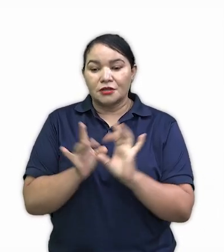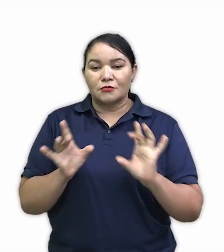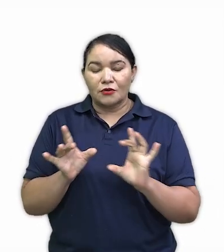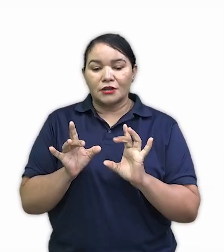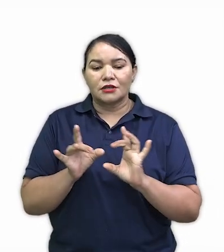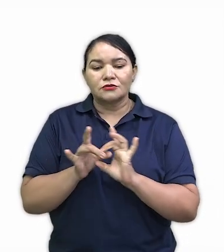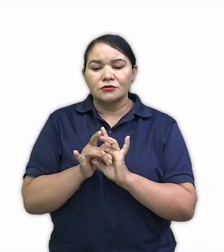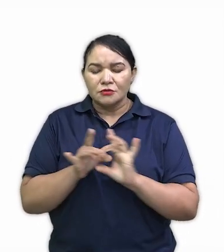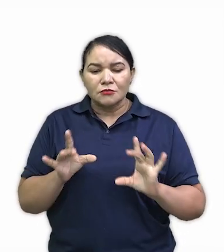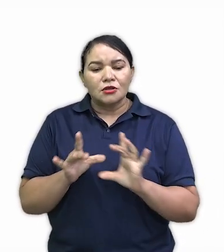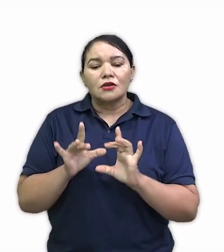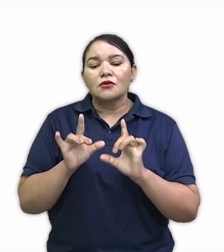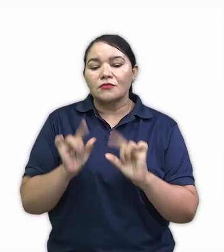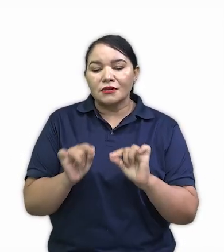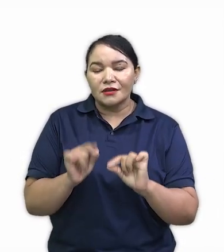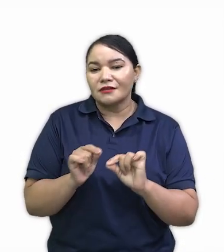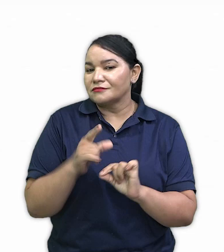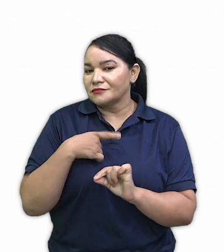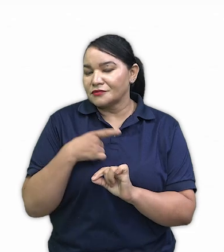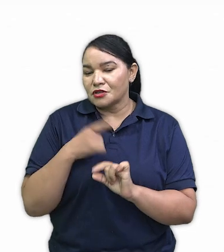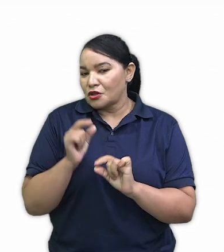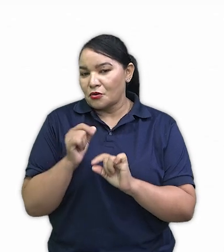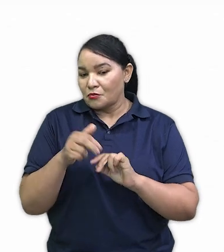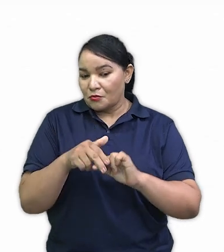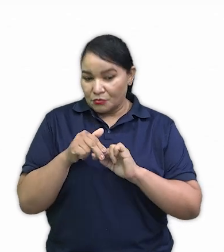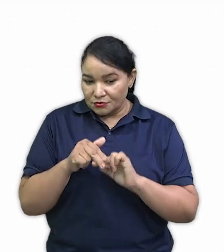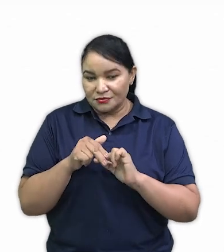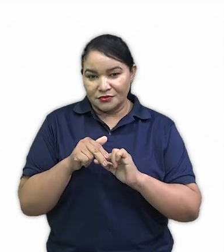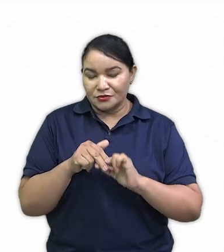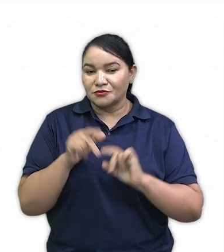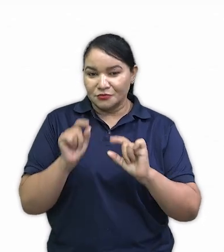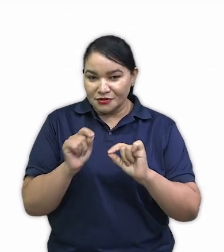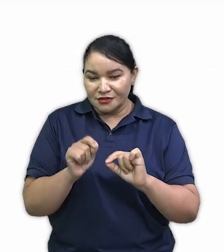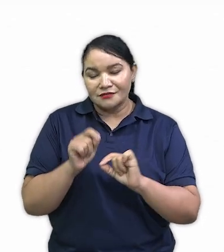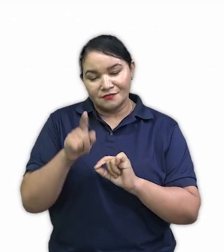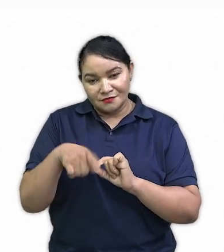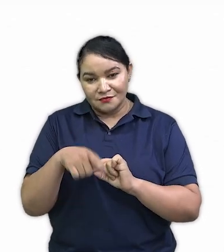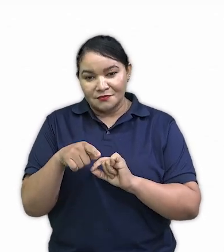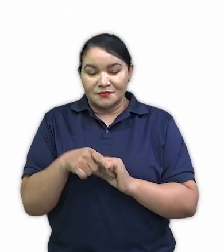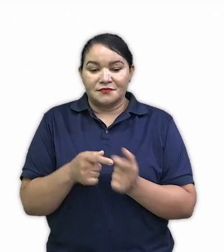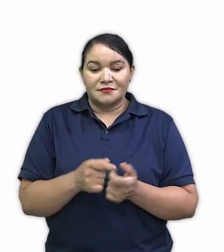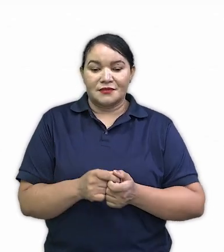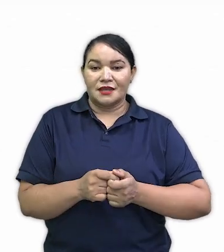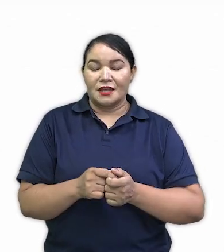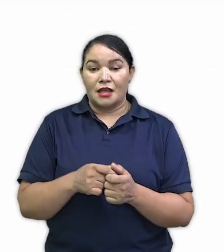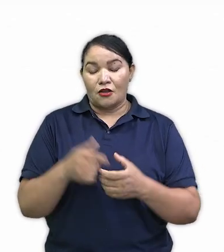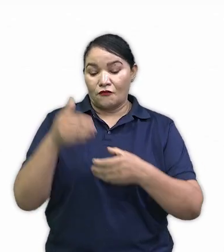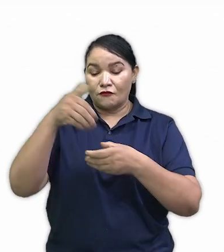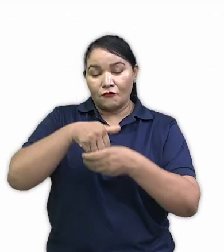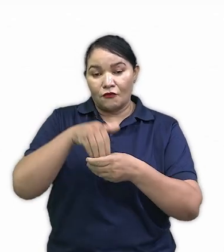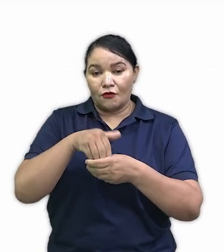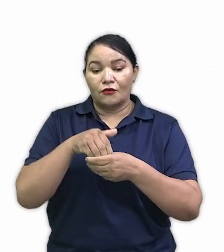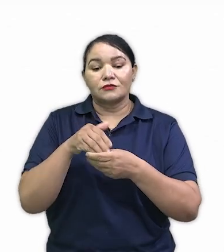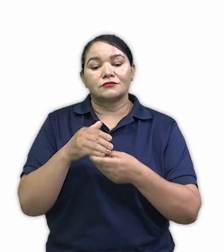democrático. É aquele poder que é feito aonde? Através das eleições, pelo poder do voto.